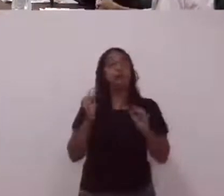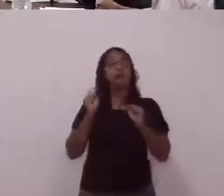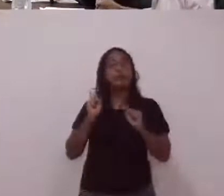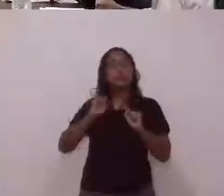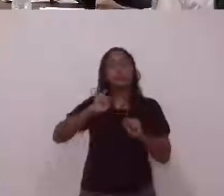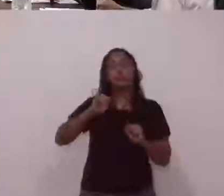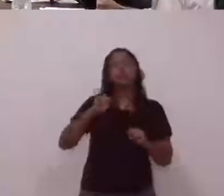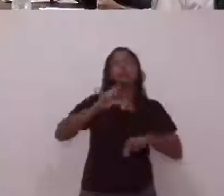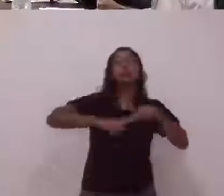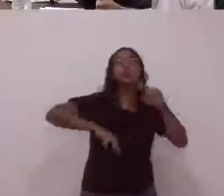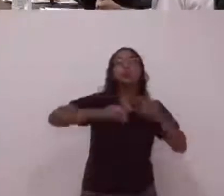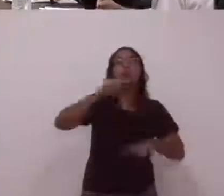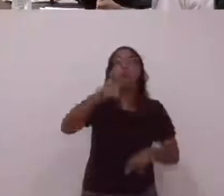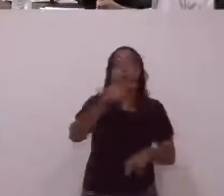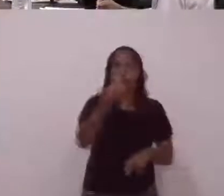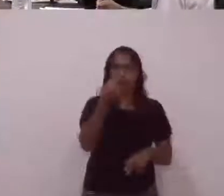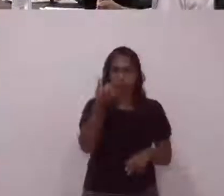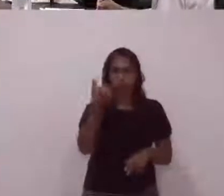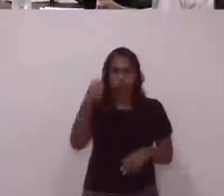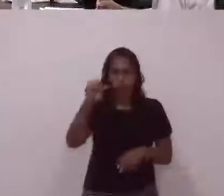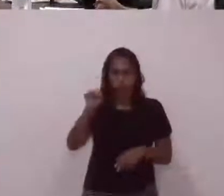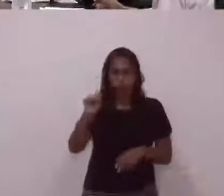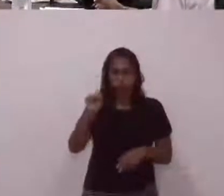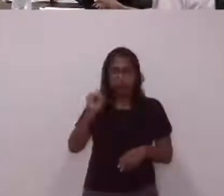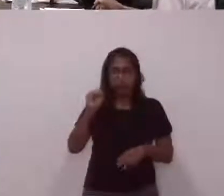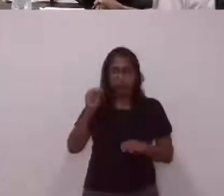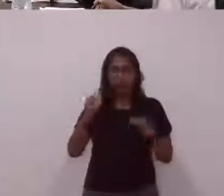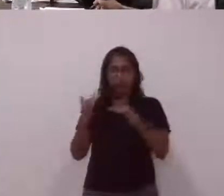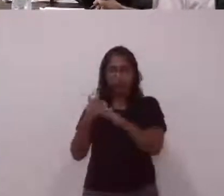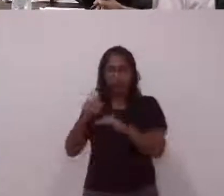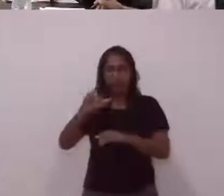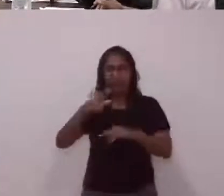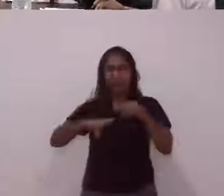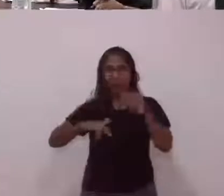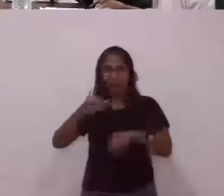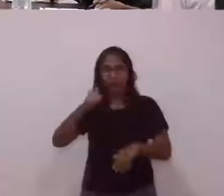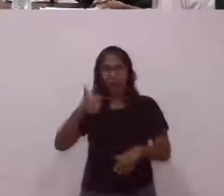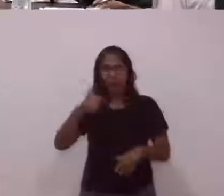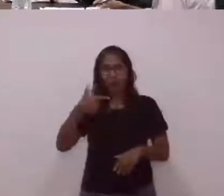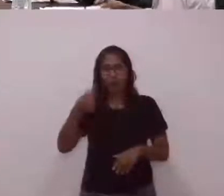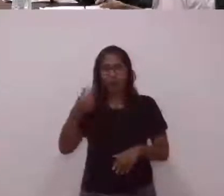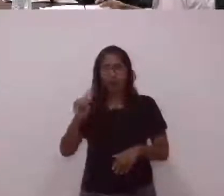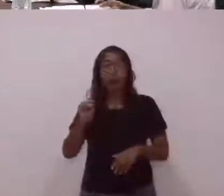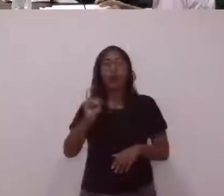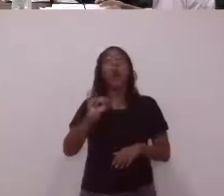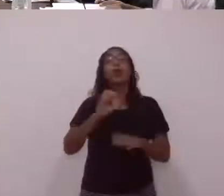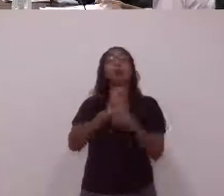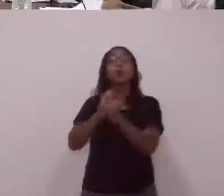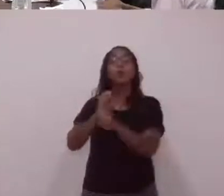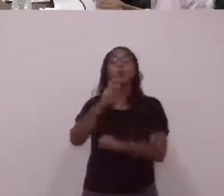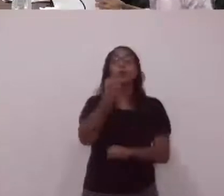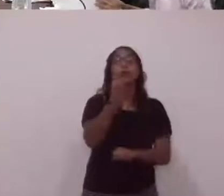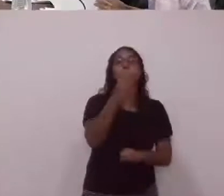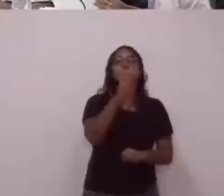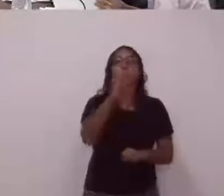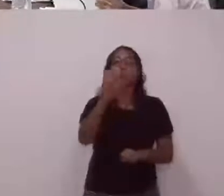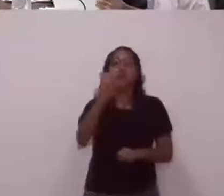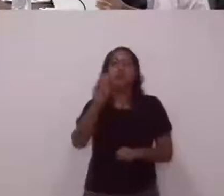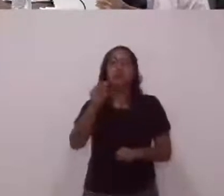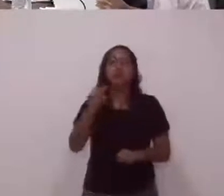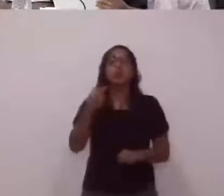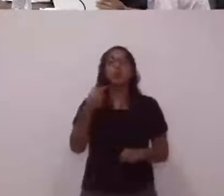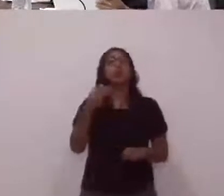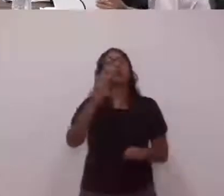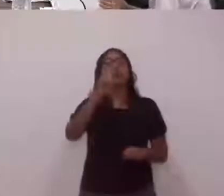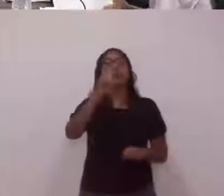2018, perfaz a quantia de R 155 mil, R$ 567,